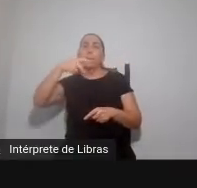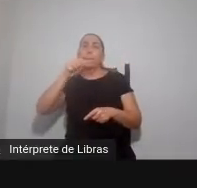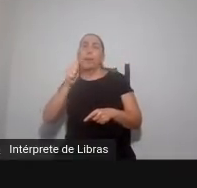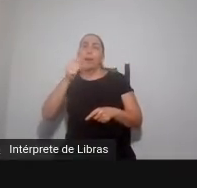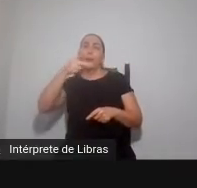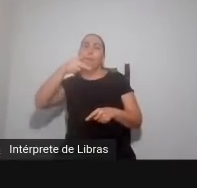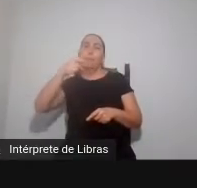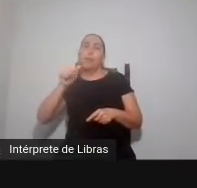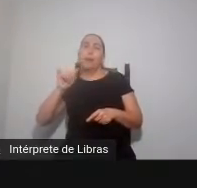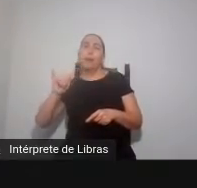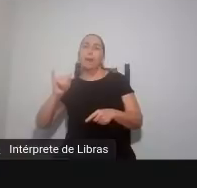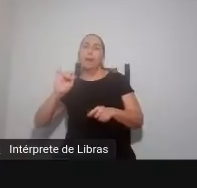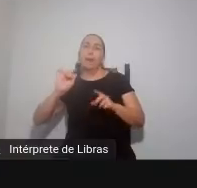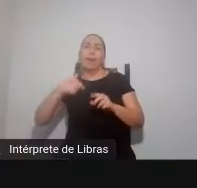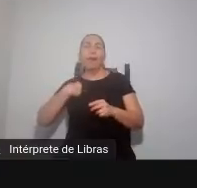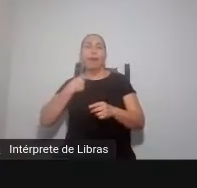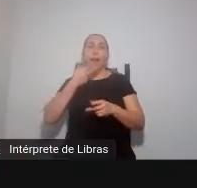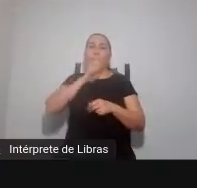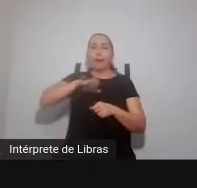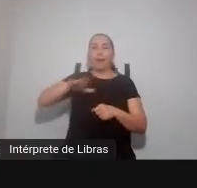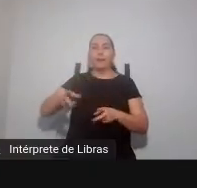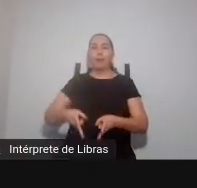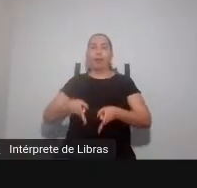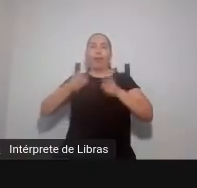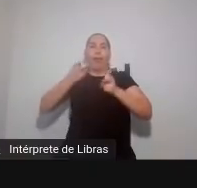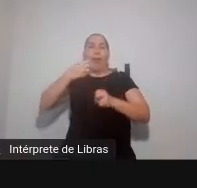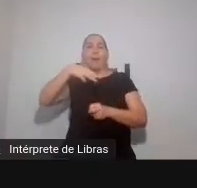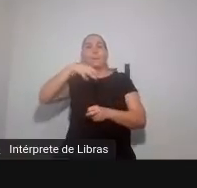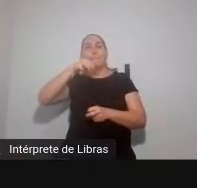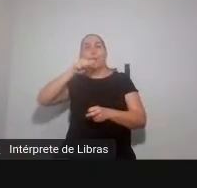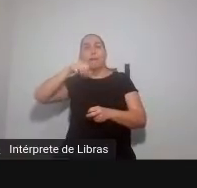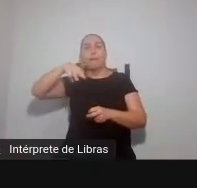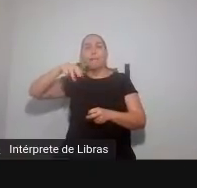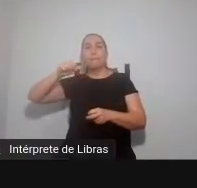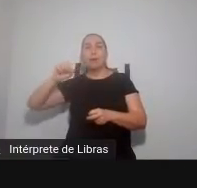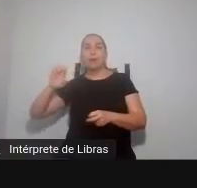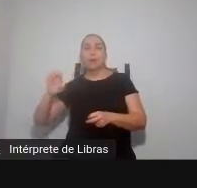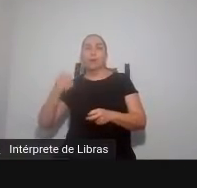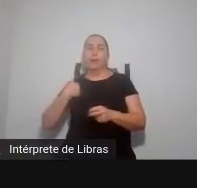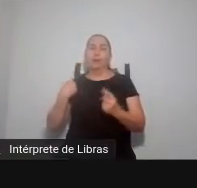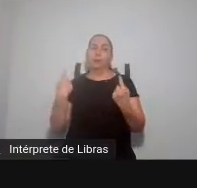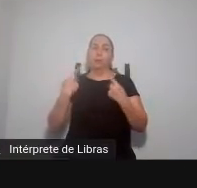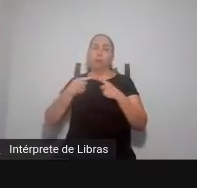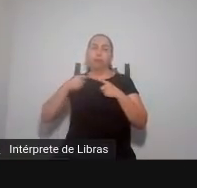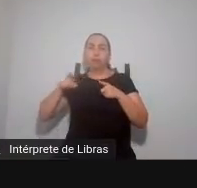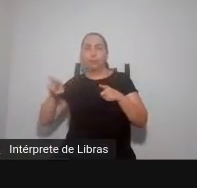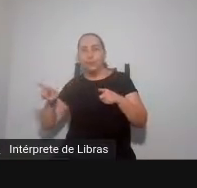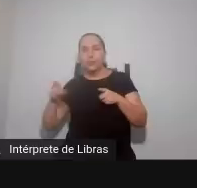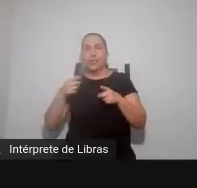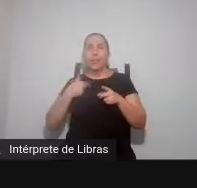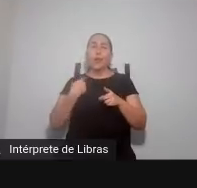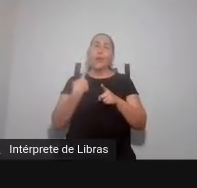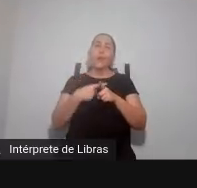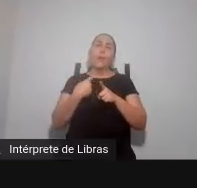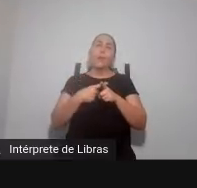sobre isso ajuda a perceber qual é o esforço, né? Onde está o foco da reflexão